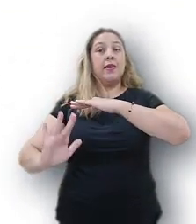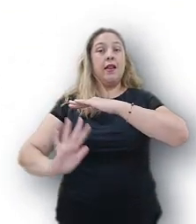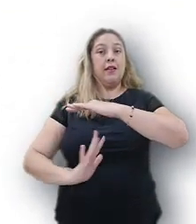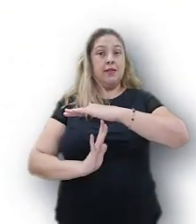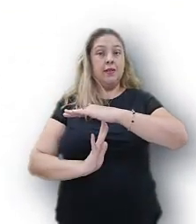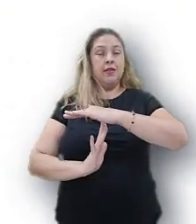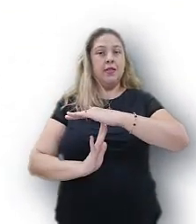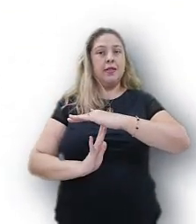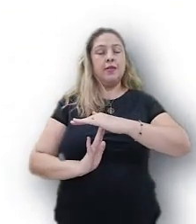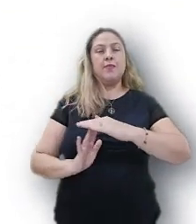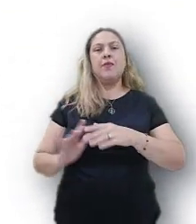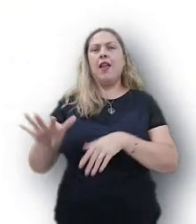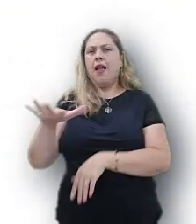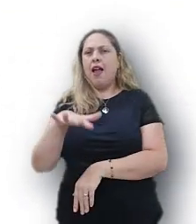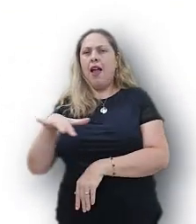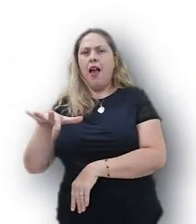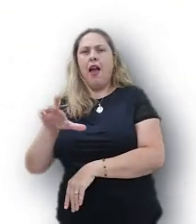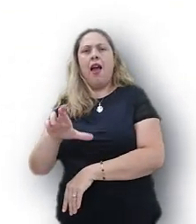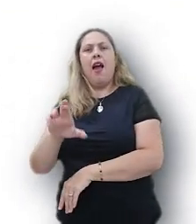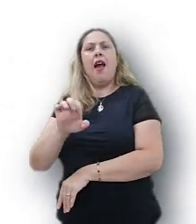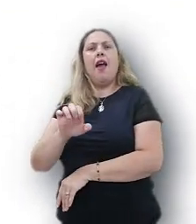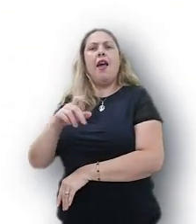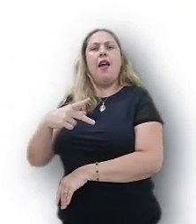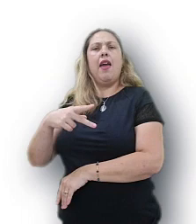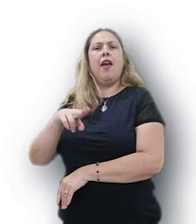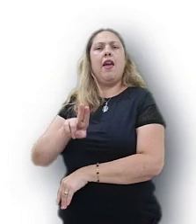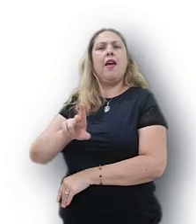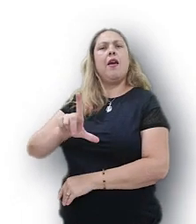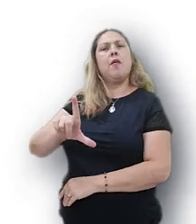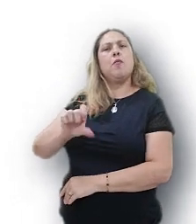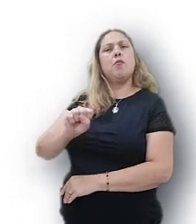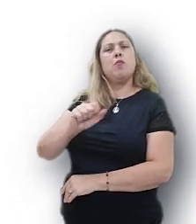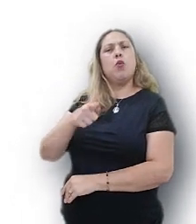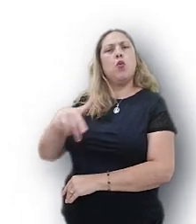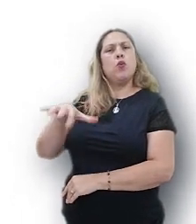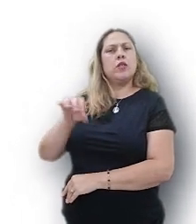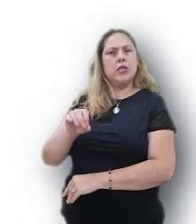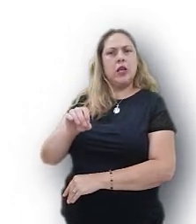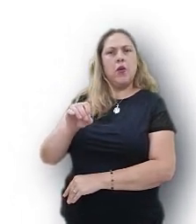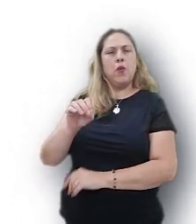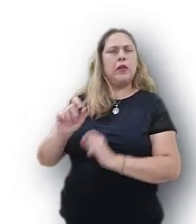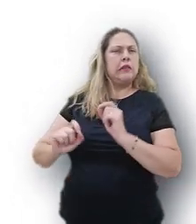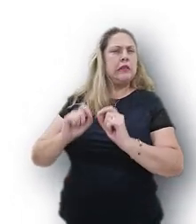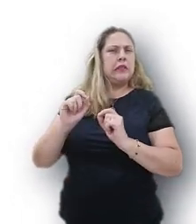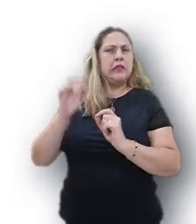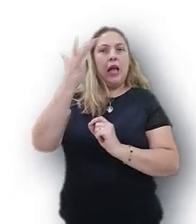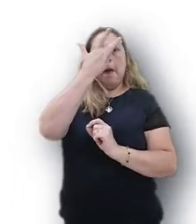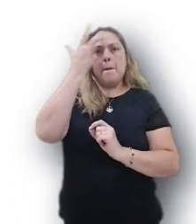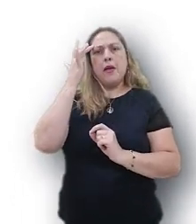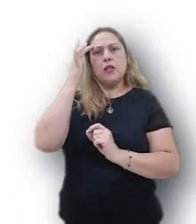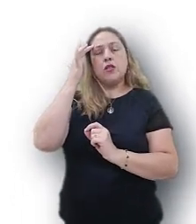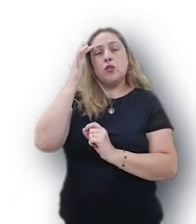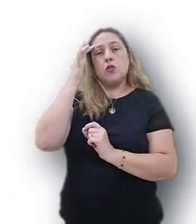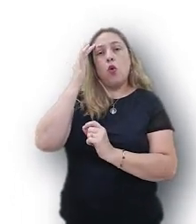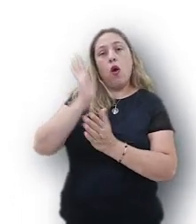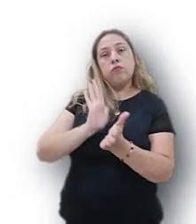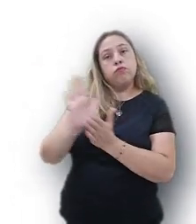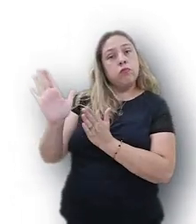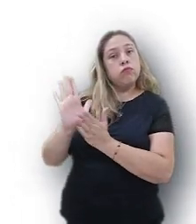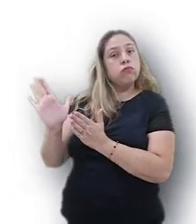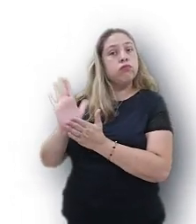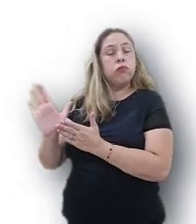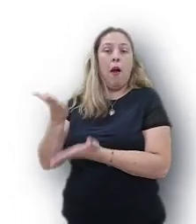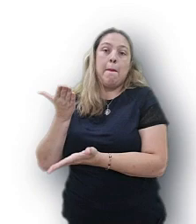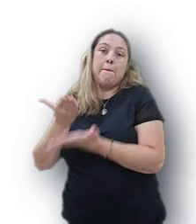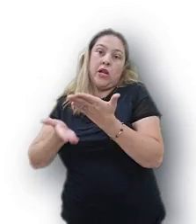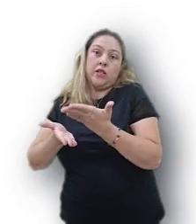Existem duas principais áreas de ocorrência das migrações: as áreas de repulsão populacional,